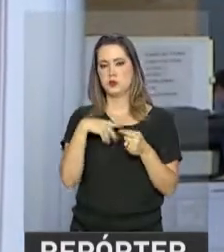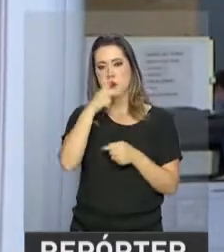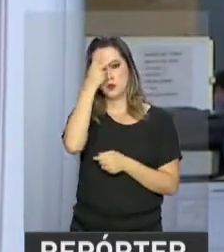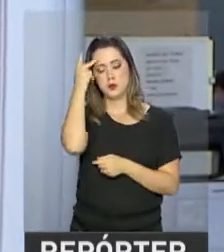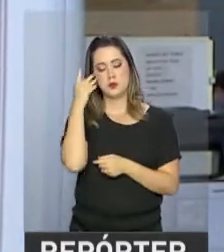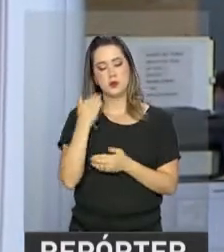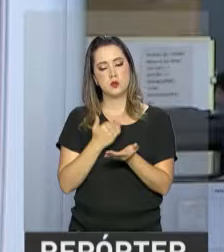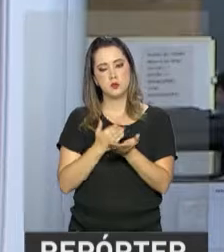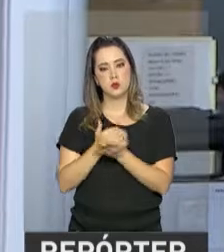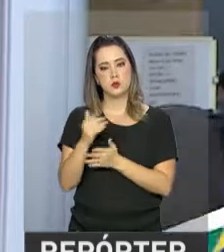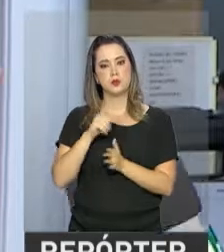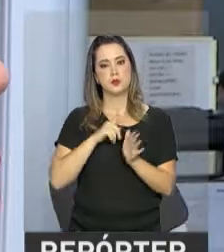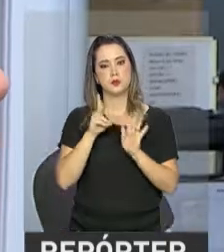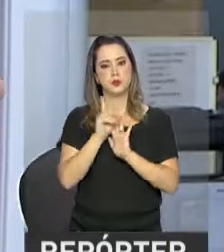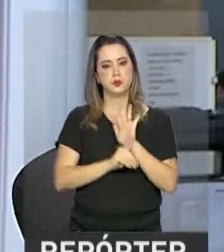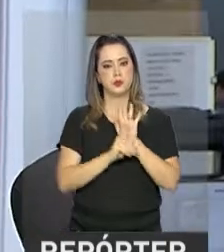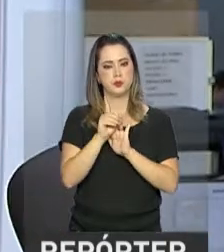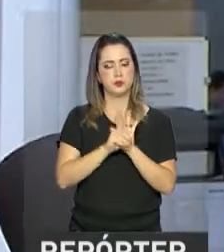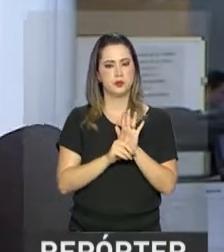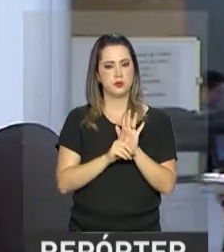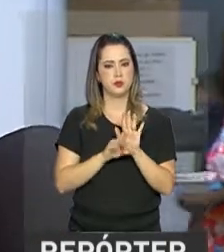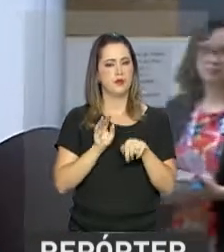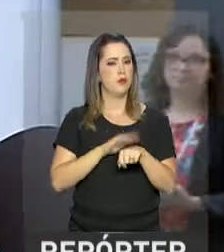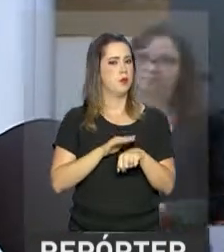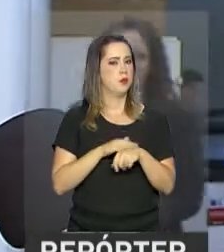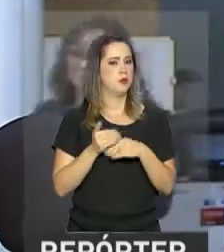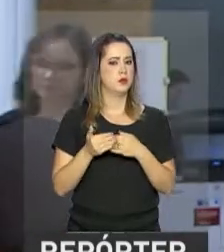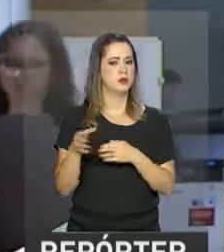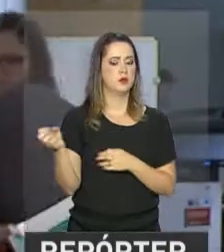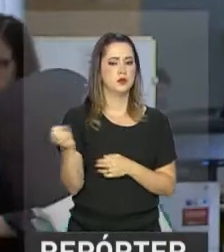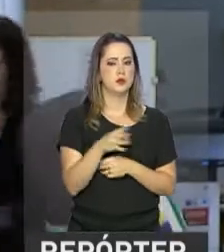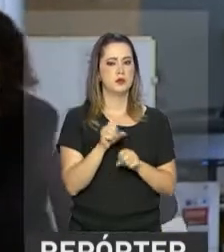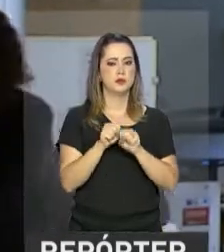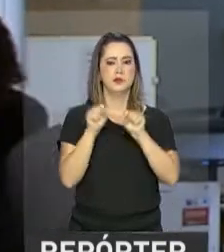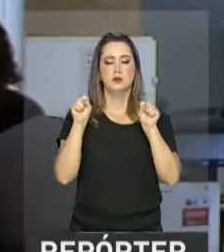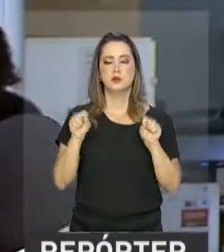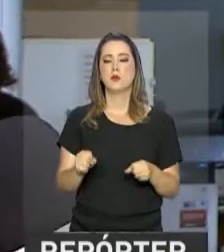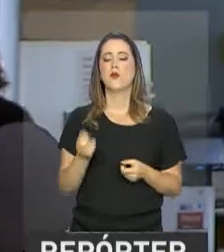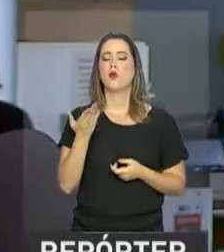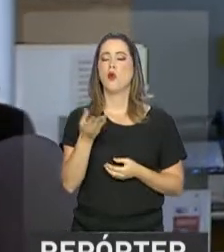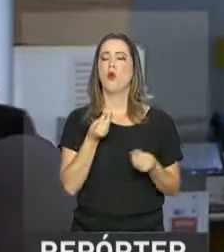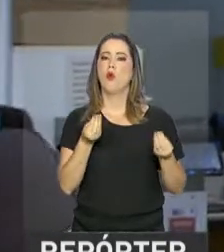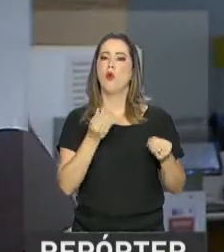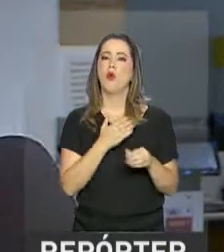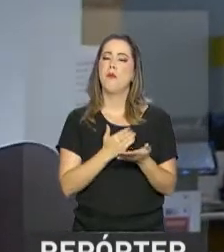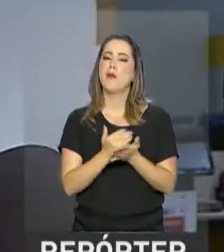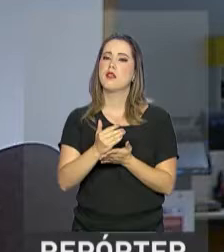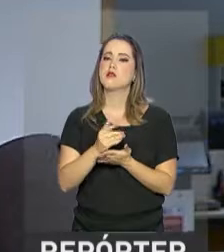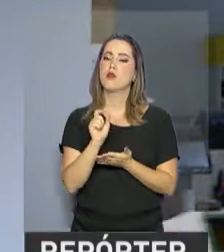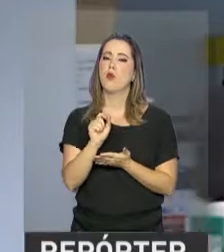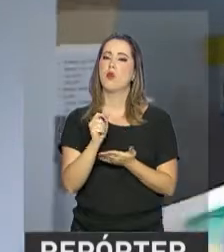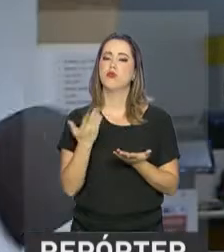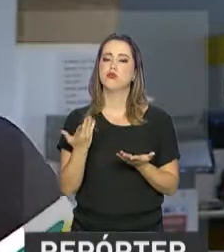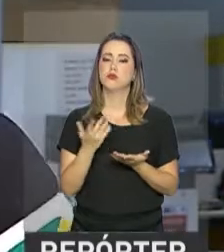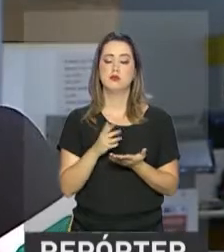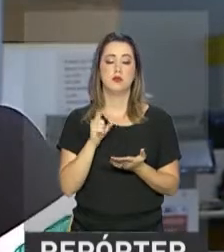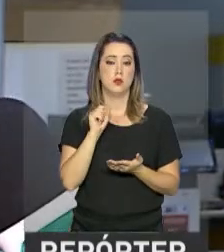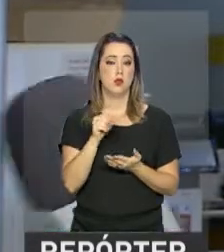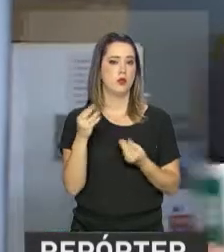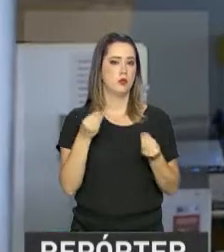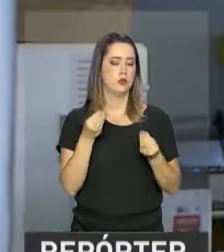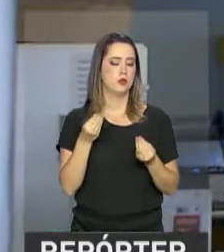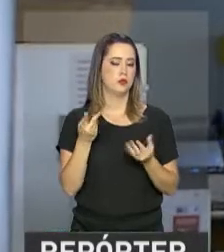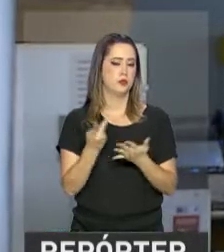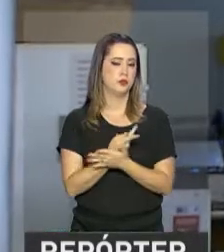abra mão dos seus direitos ea partir de quando está disponível essa nova ferramenta de que forma que ela vai ser amanhã atuar nesse sistema de